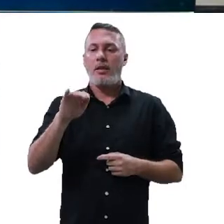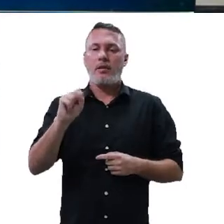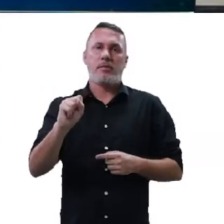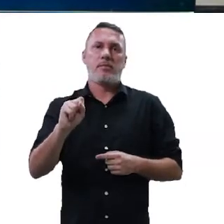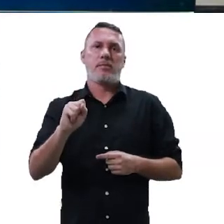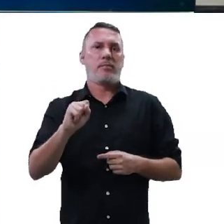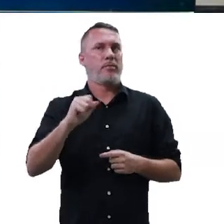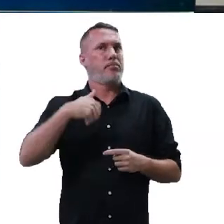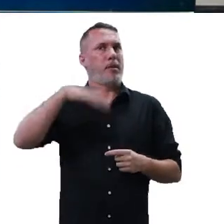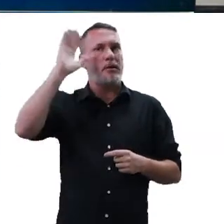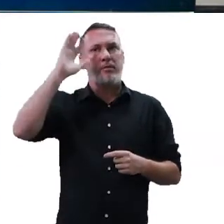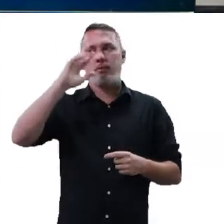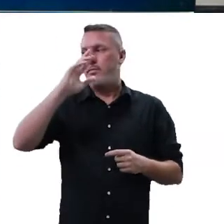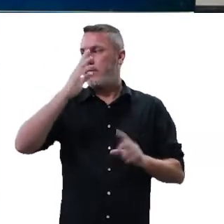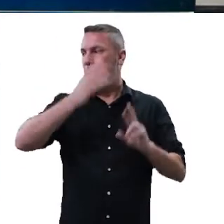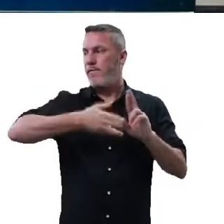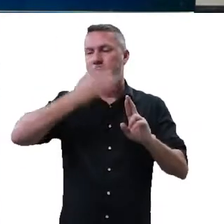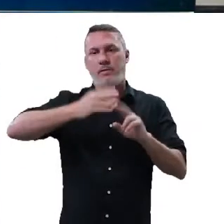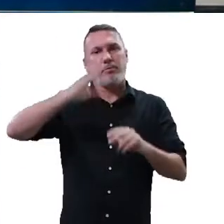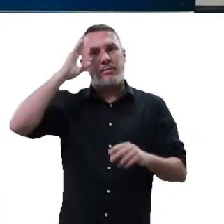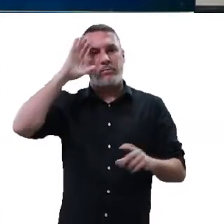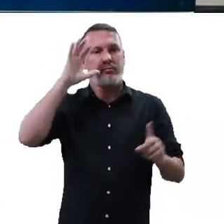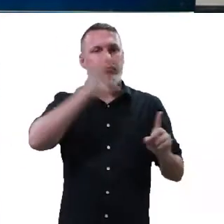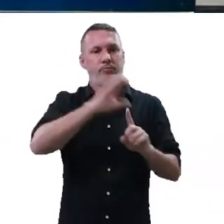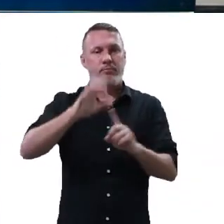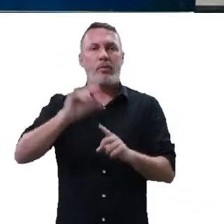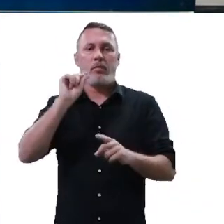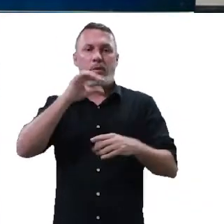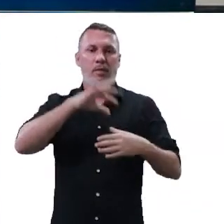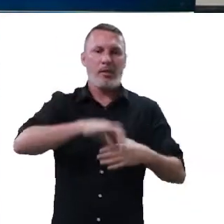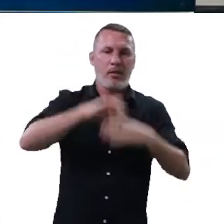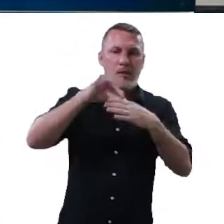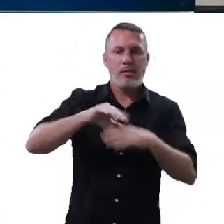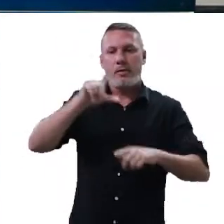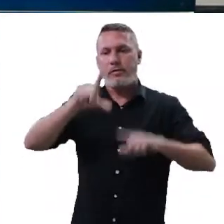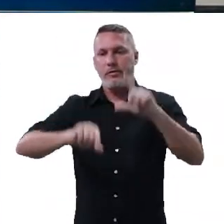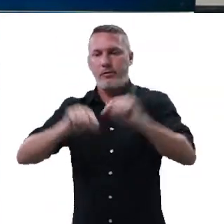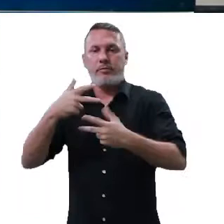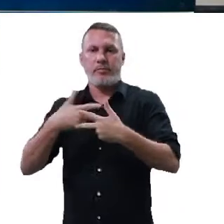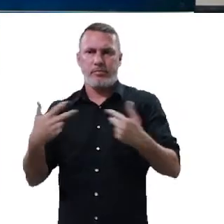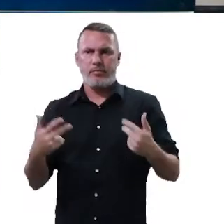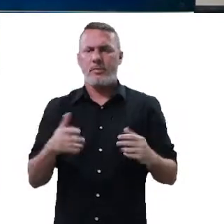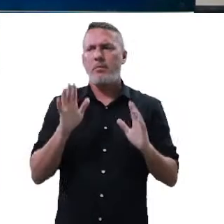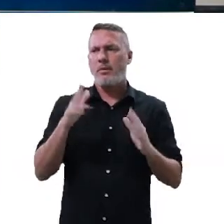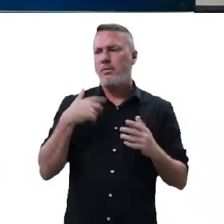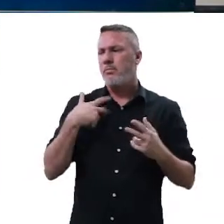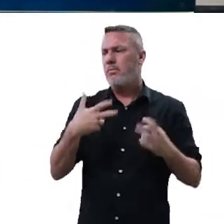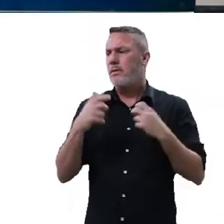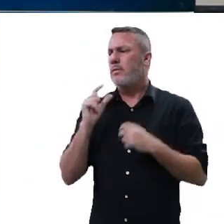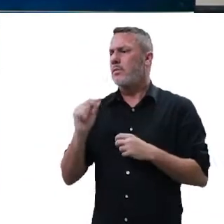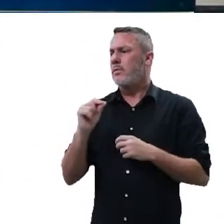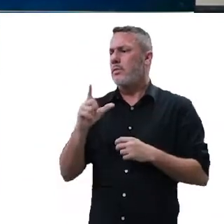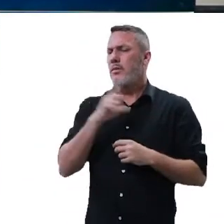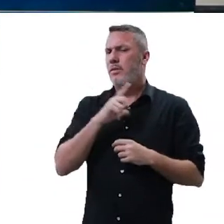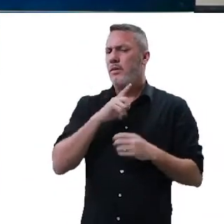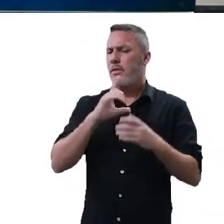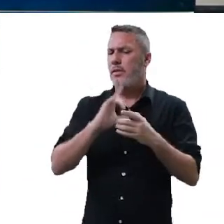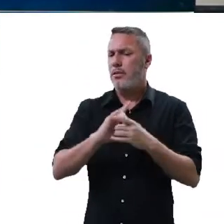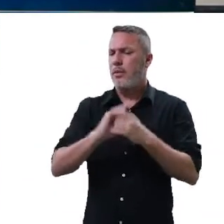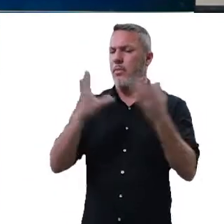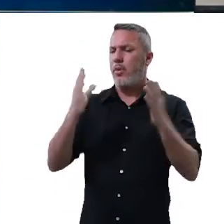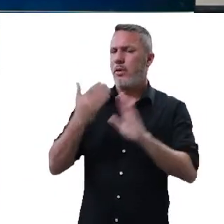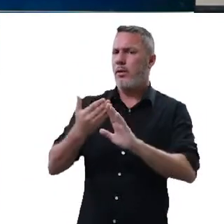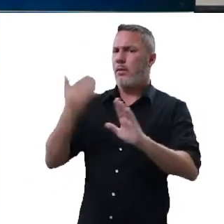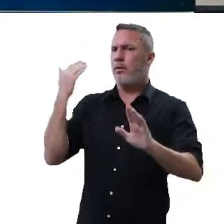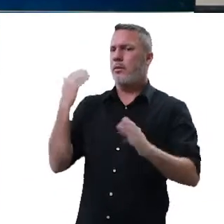governo que pressupunha a escolha periódica dos seus líderes, Então veja só, eles desenvolveram um sistema político